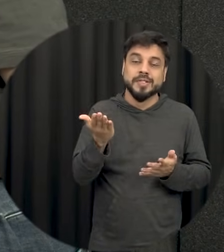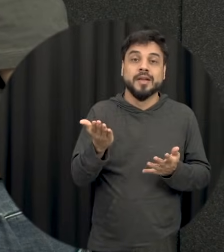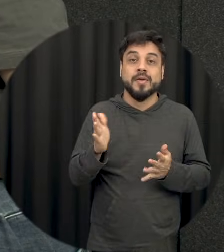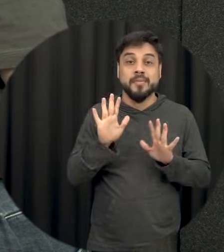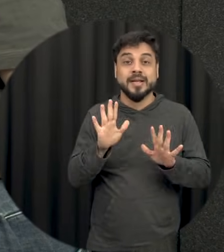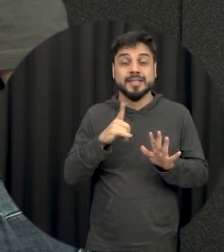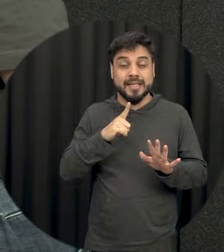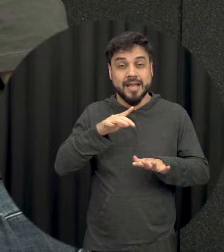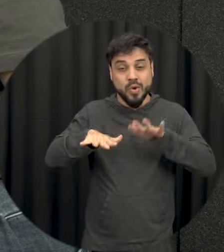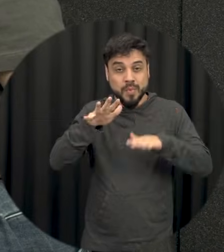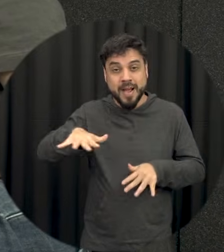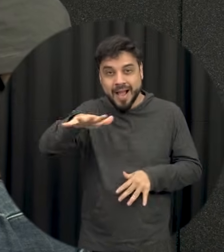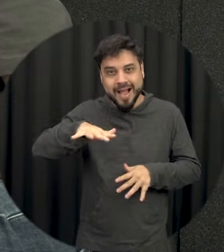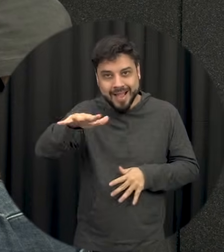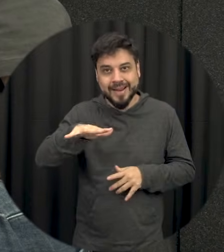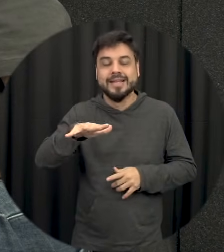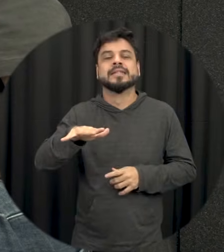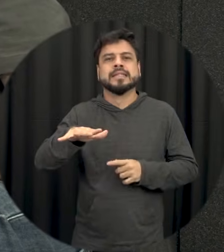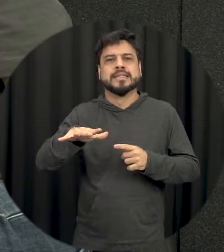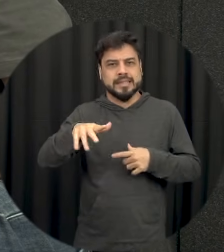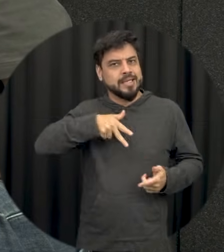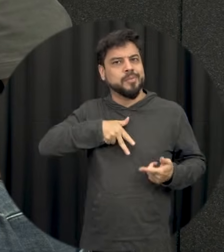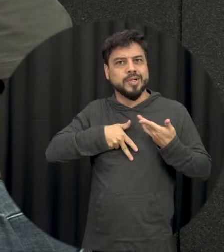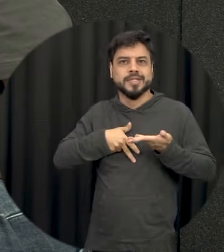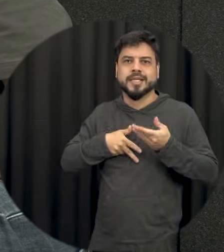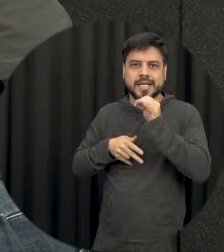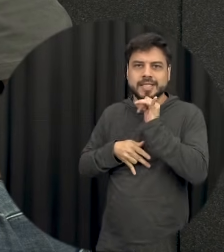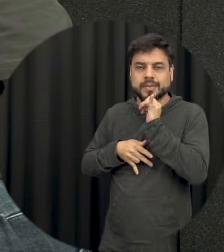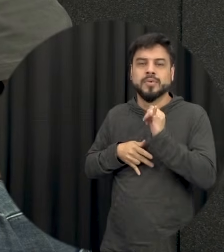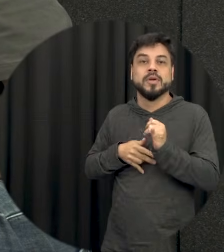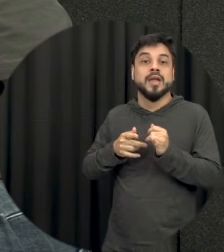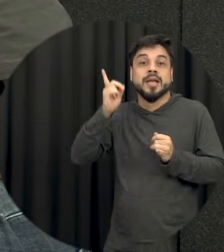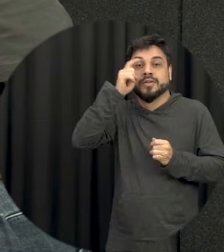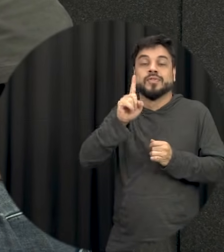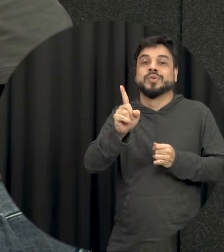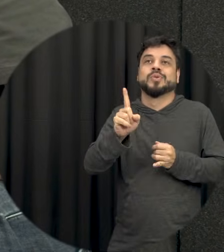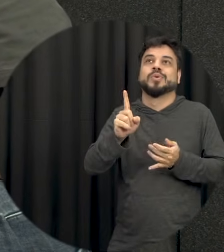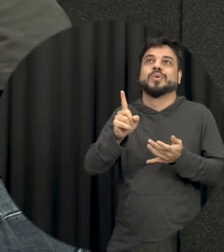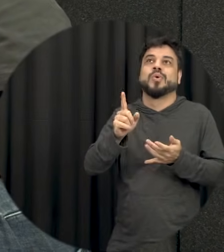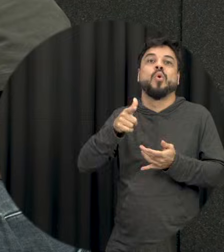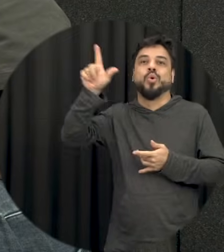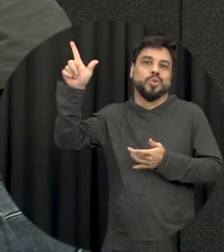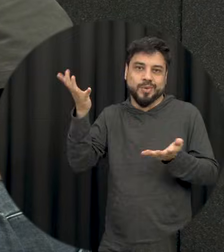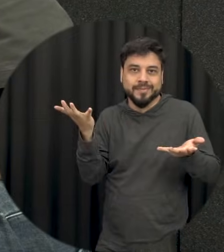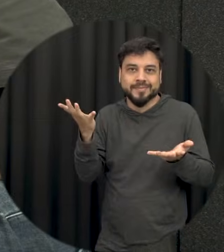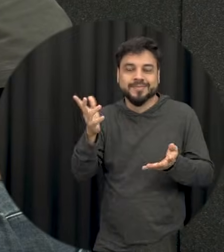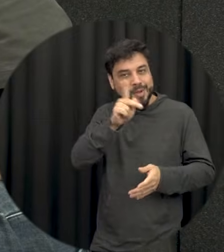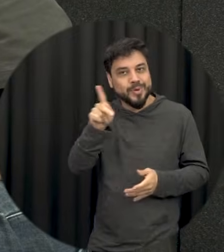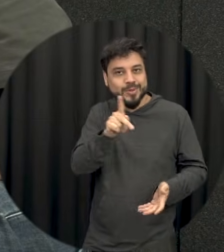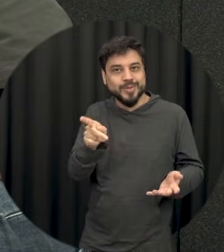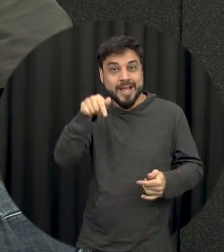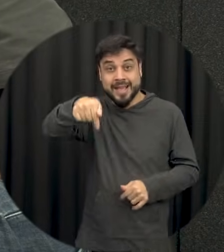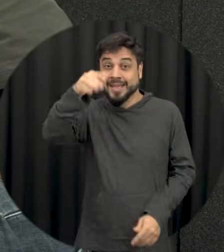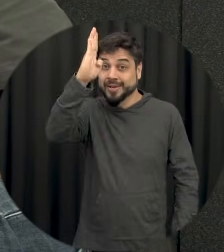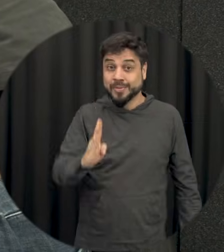como a antropologia, que é difícil você não ser professor, né? Certo. No Brasil, eu